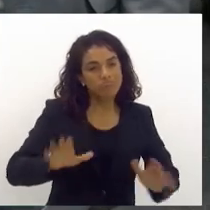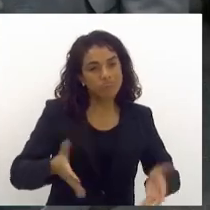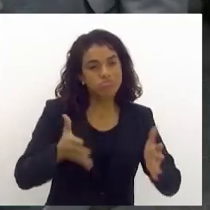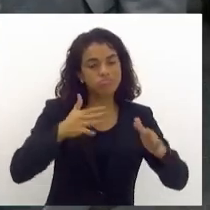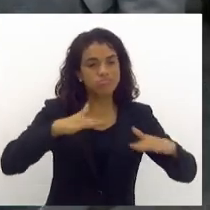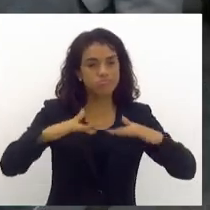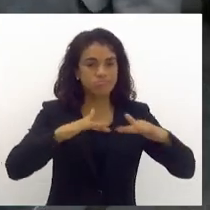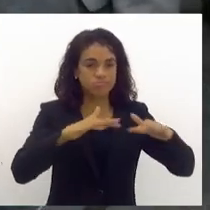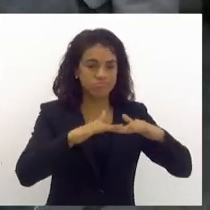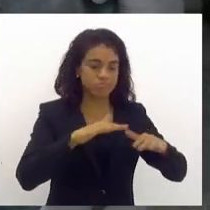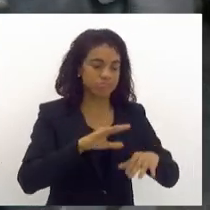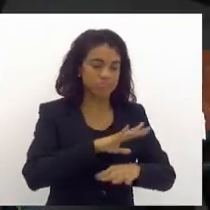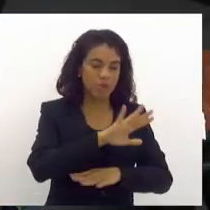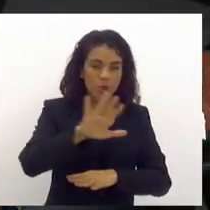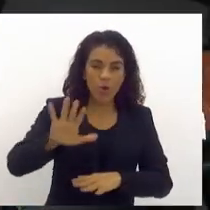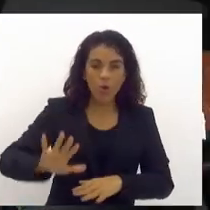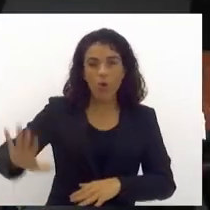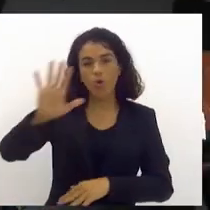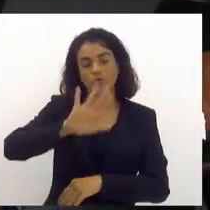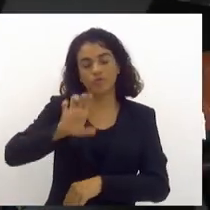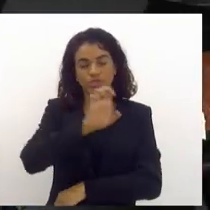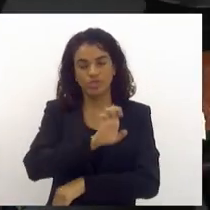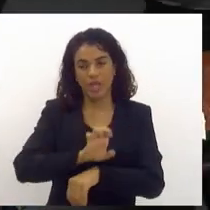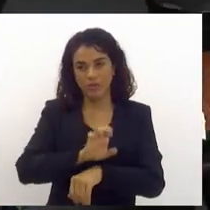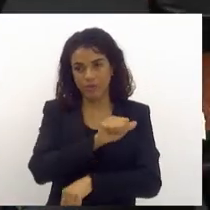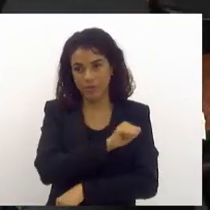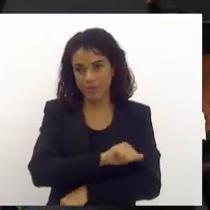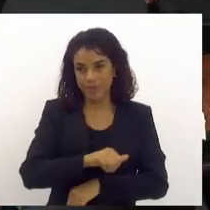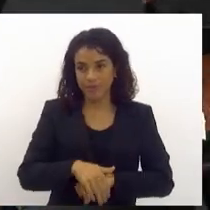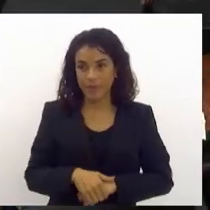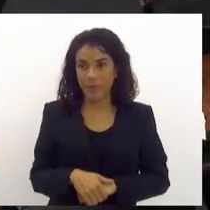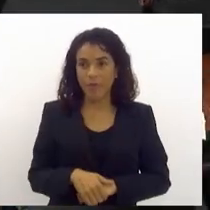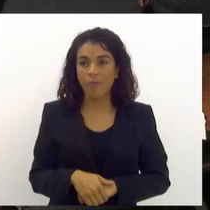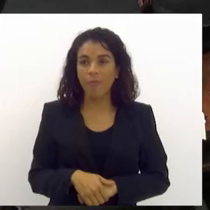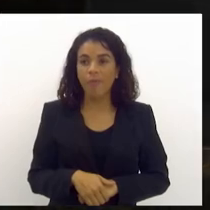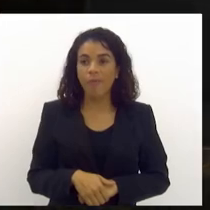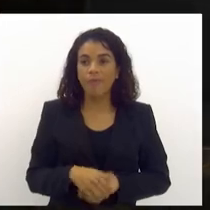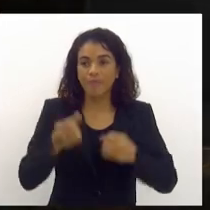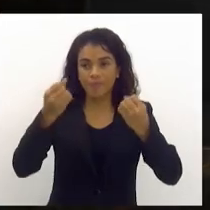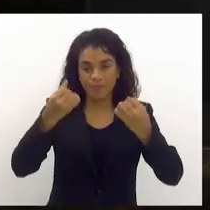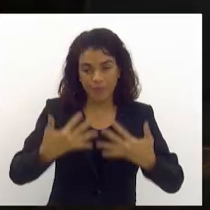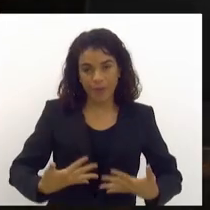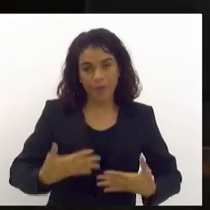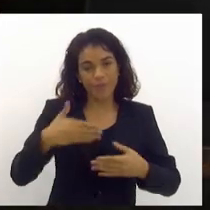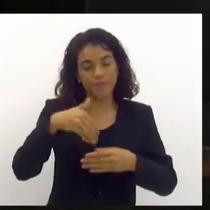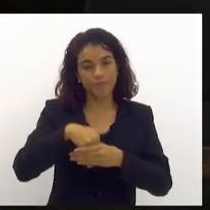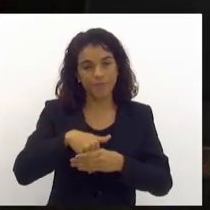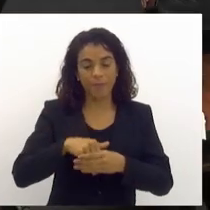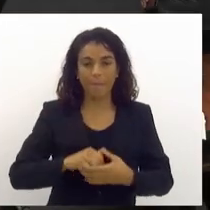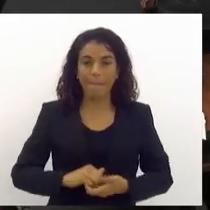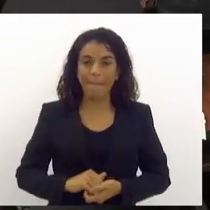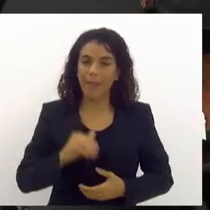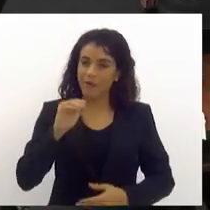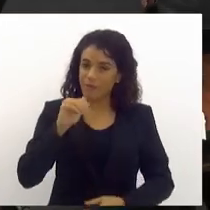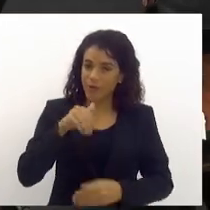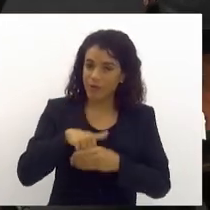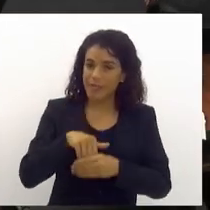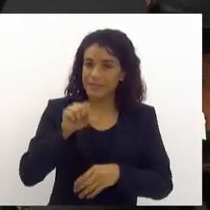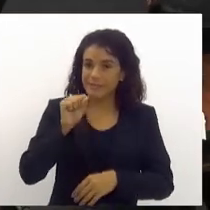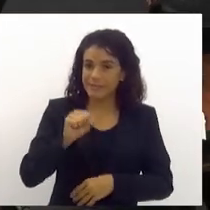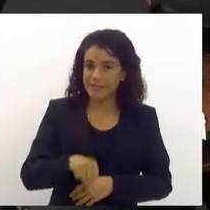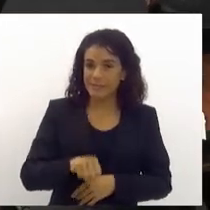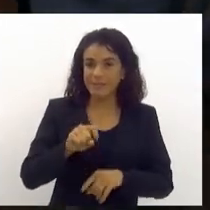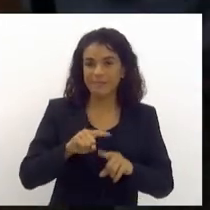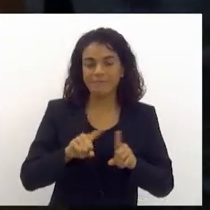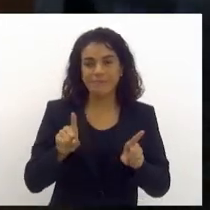do Estado do Rio de Janeiro. Muito obrigado. Senhor presidente, declaração de voto. Com gentileza. Votei sim,